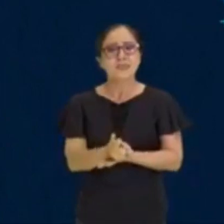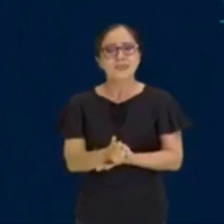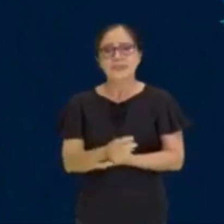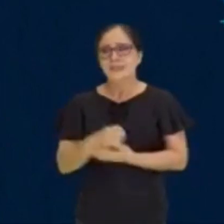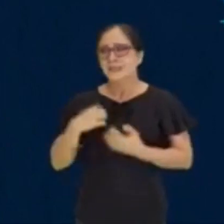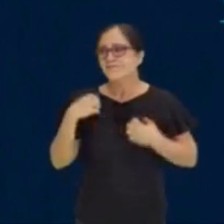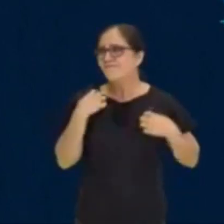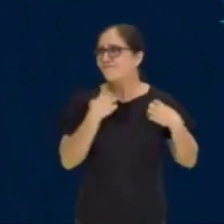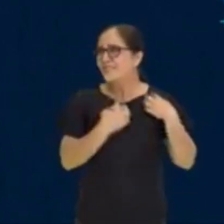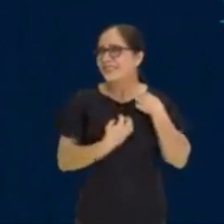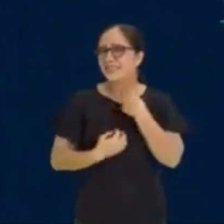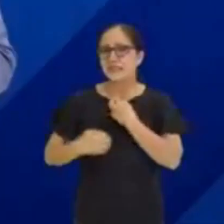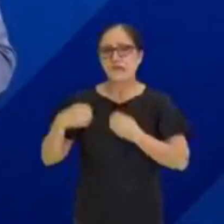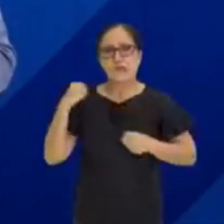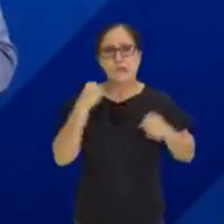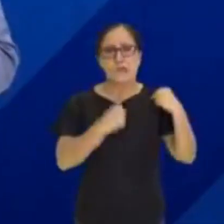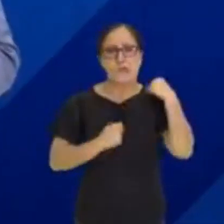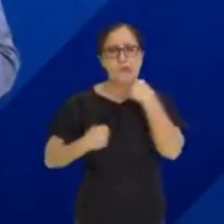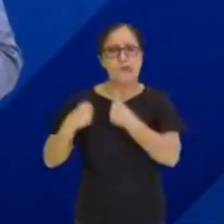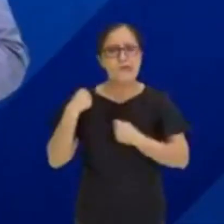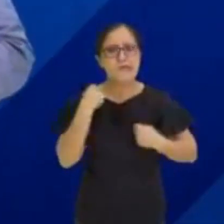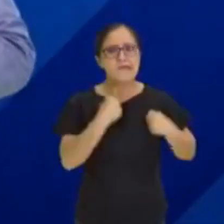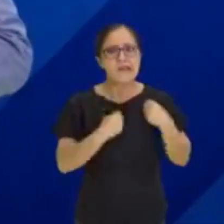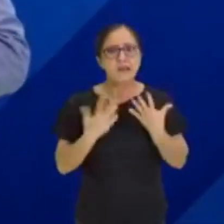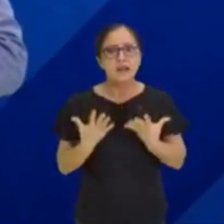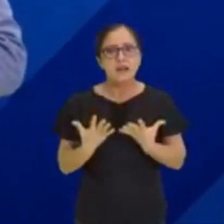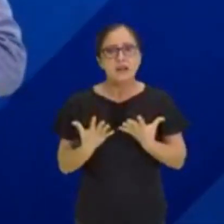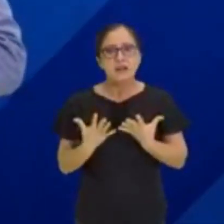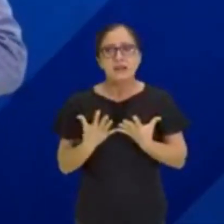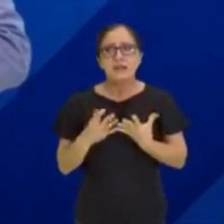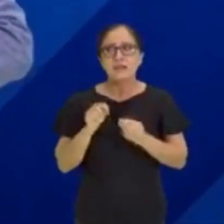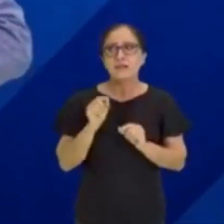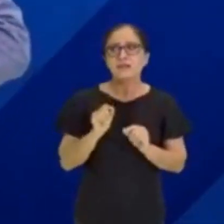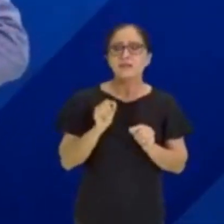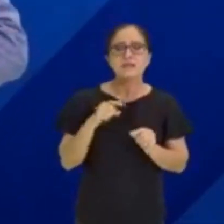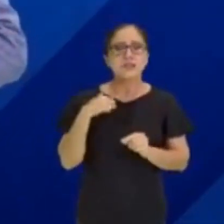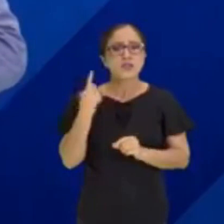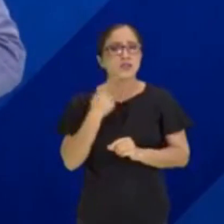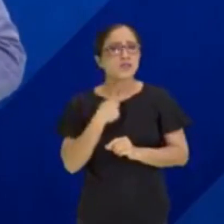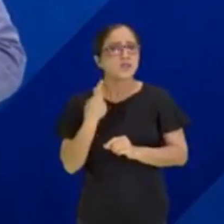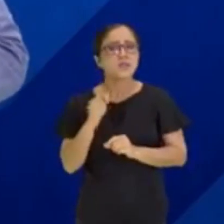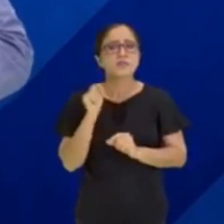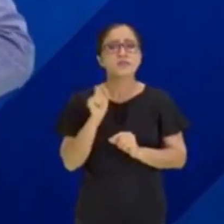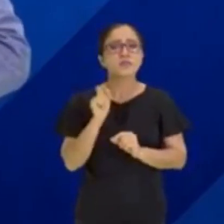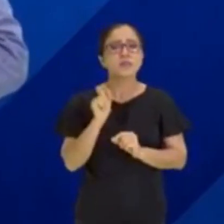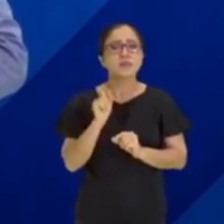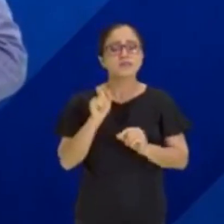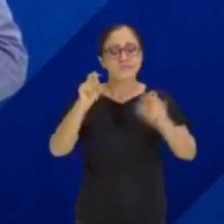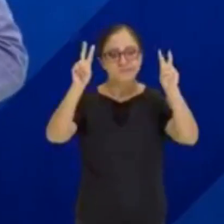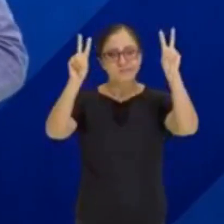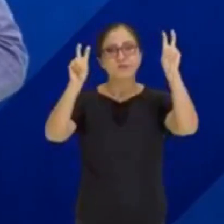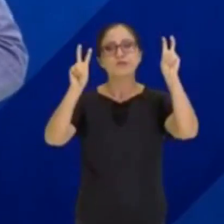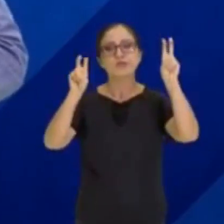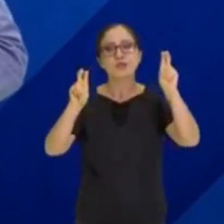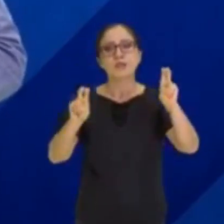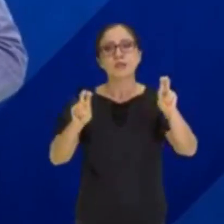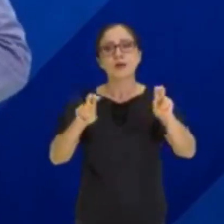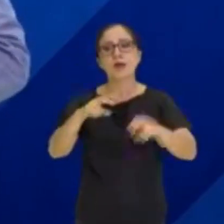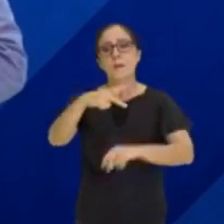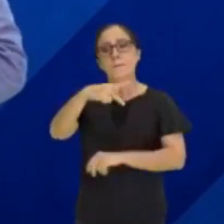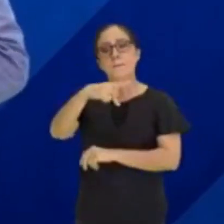ansiosa, agitada. E nós vamos falar, por isso, sobre esse tema,